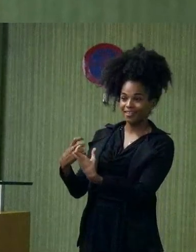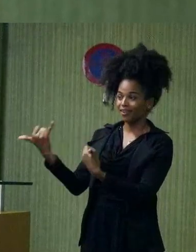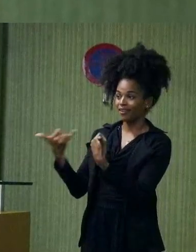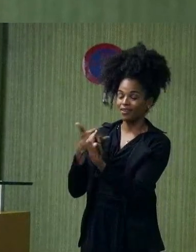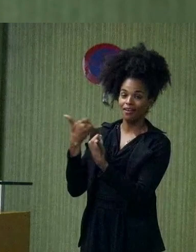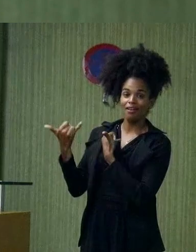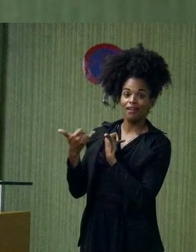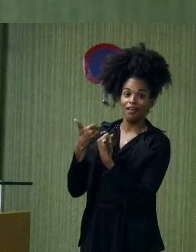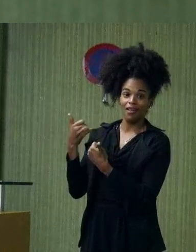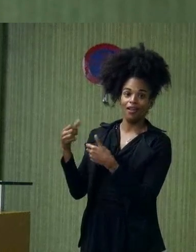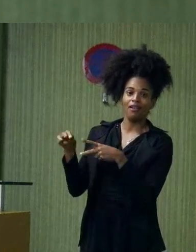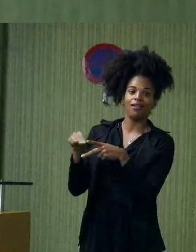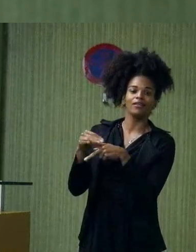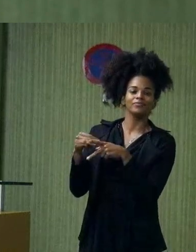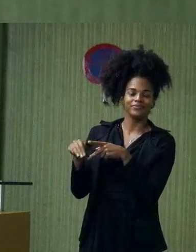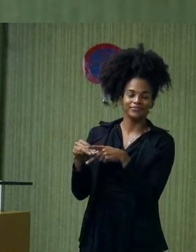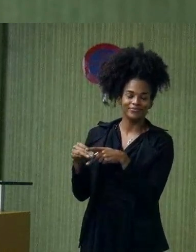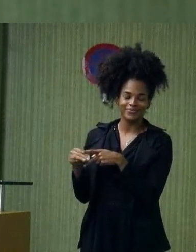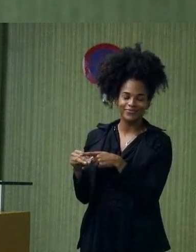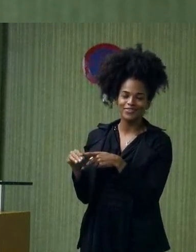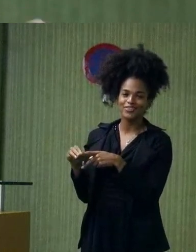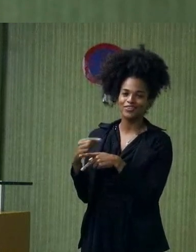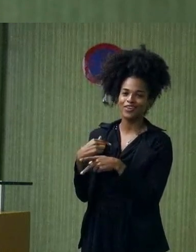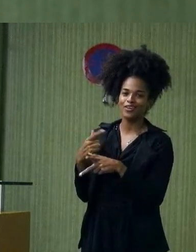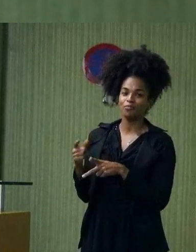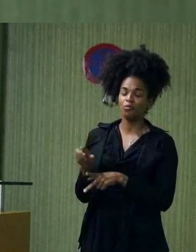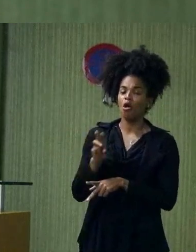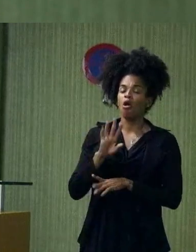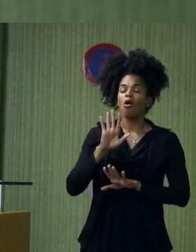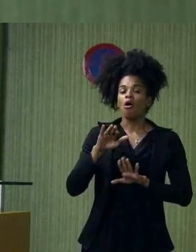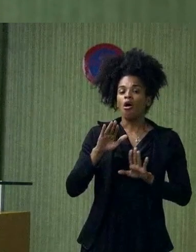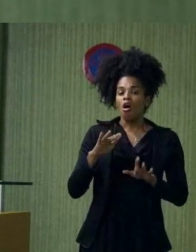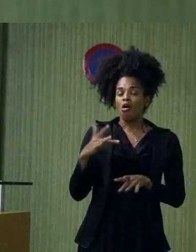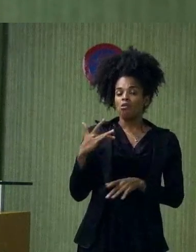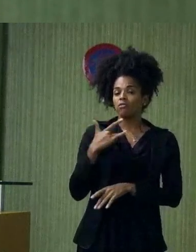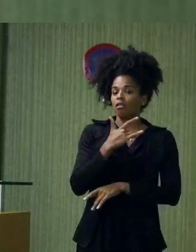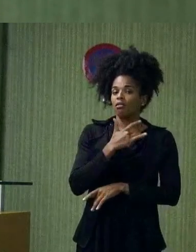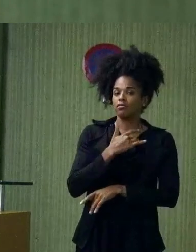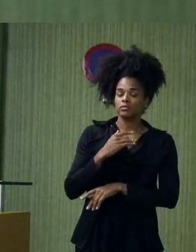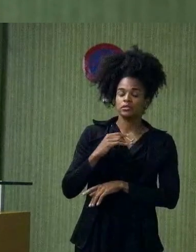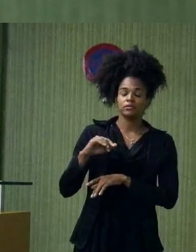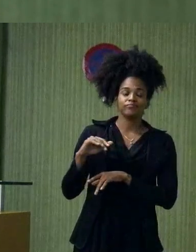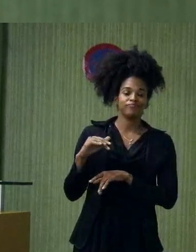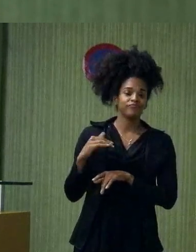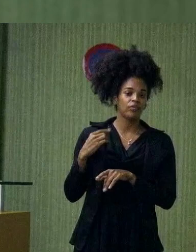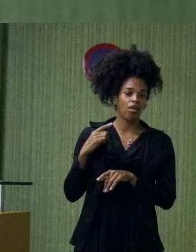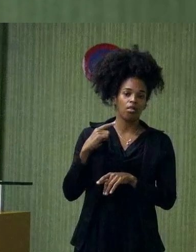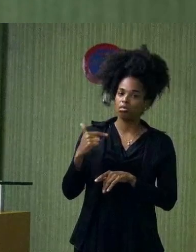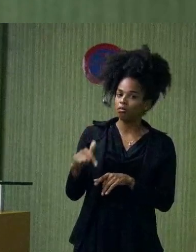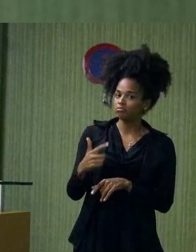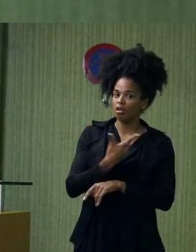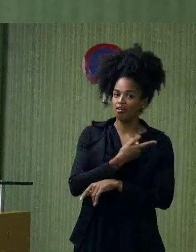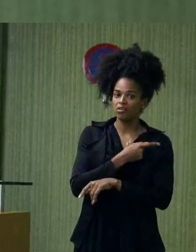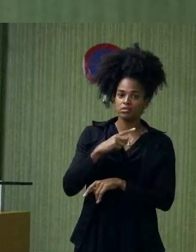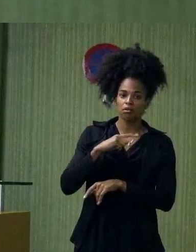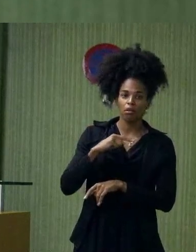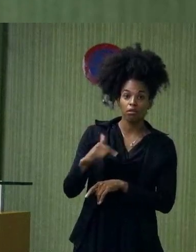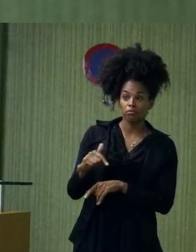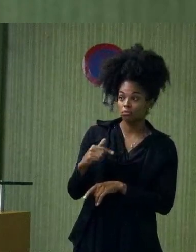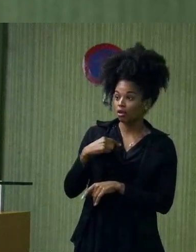ministério públic né em relação a tudo é UBS que não tá faltando que não tá chegando a vacina não tem gente lá